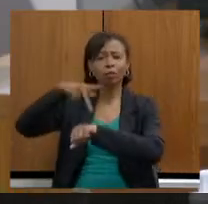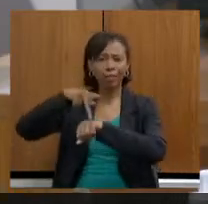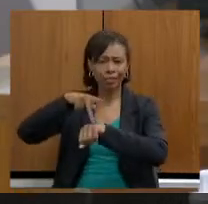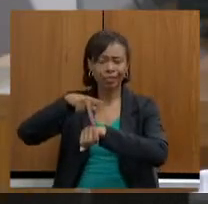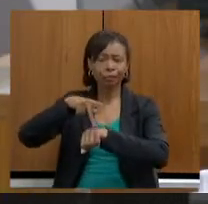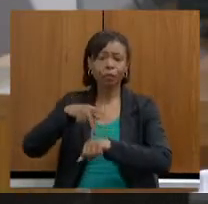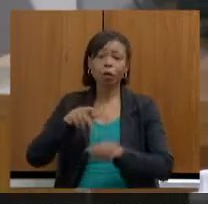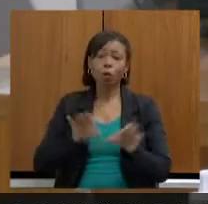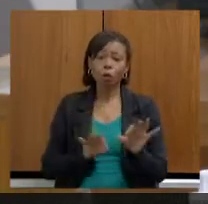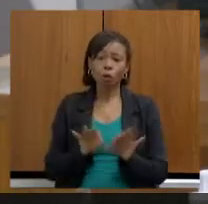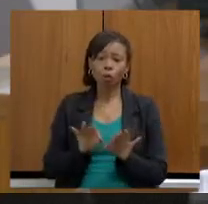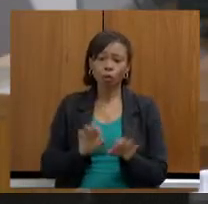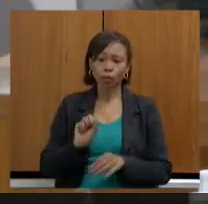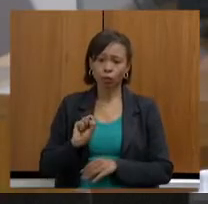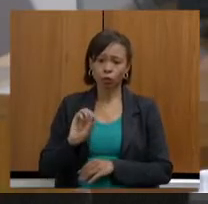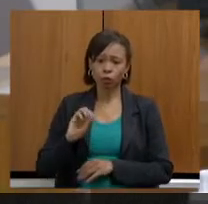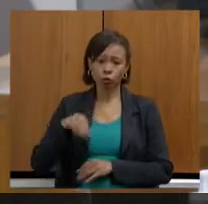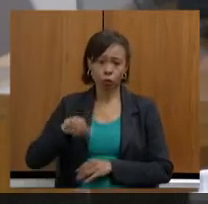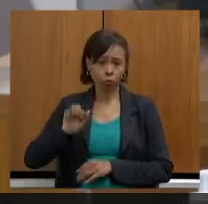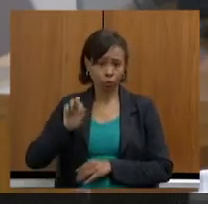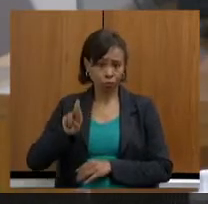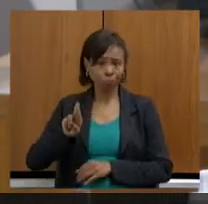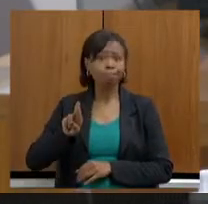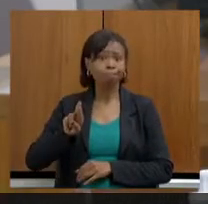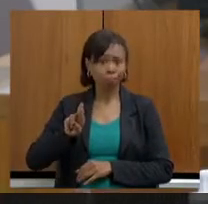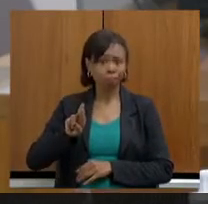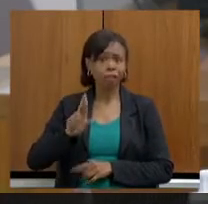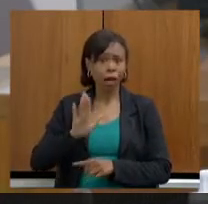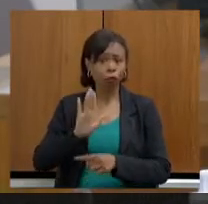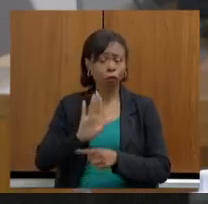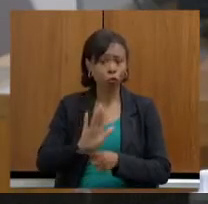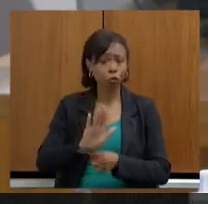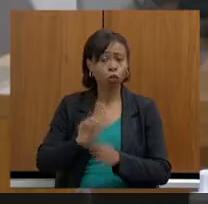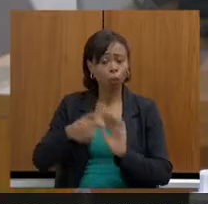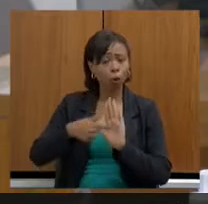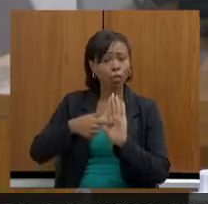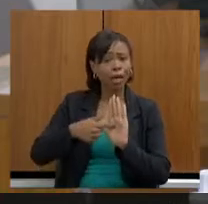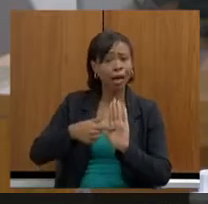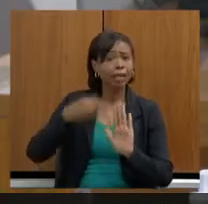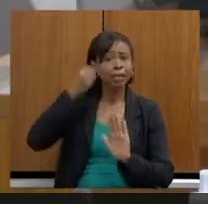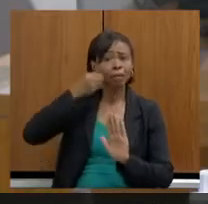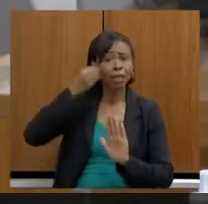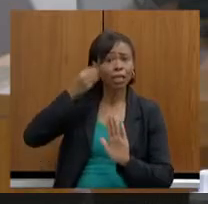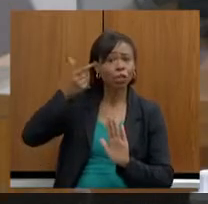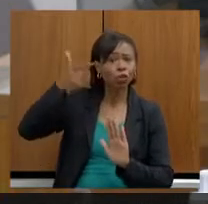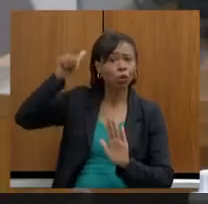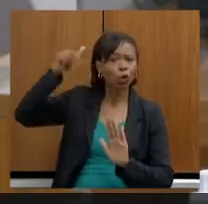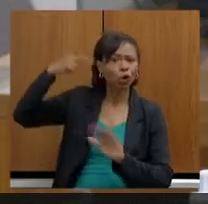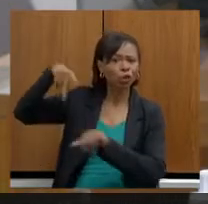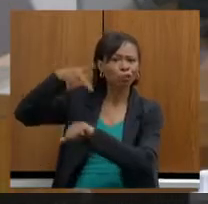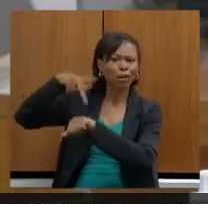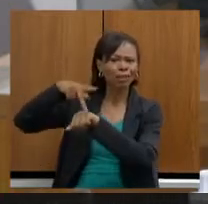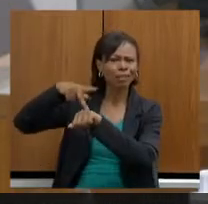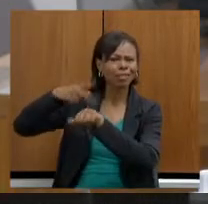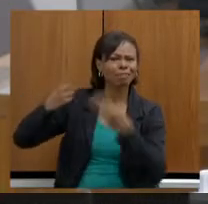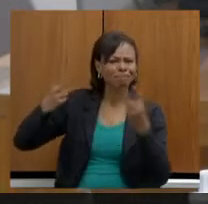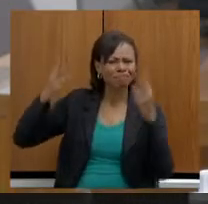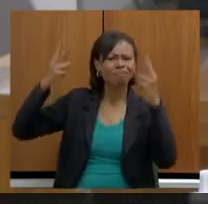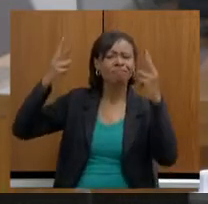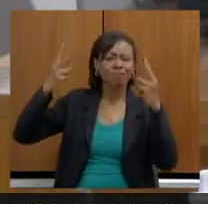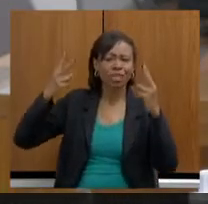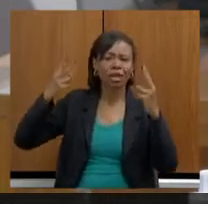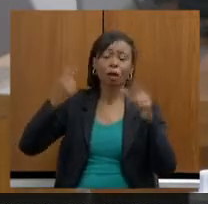projeto somar é fundamental porque ele busca trazer experiências de sucesso que aconteceram nos outros Às vezes a gente acaba